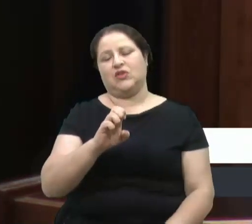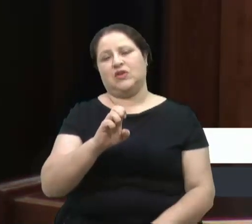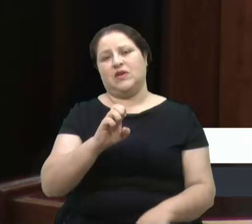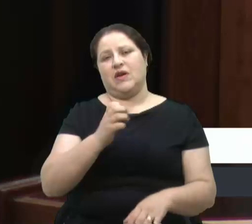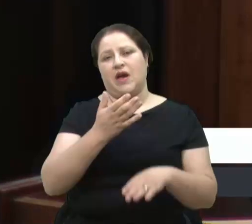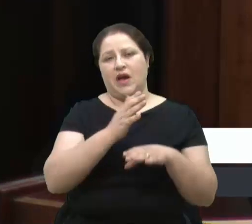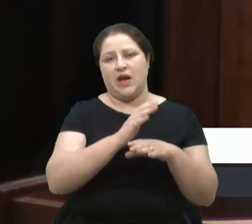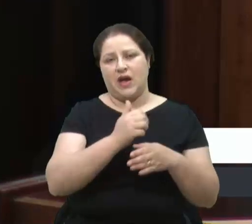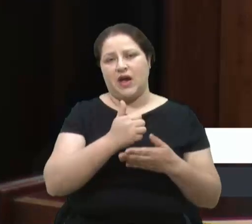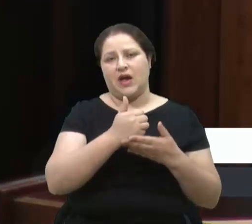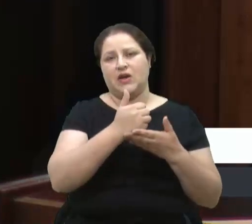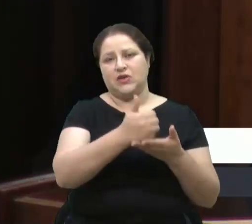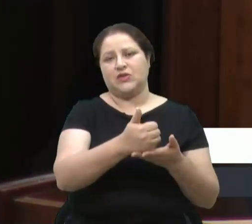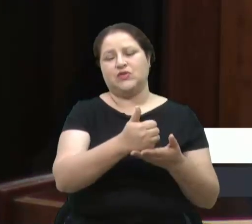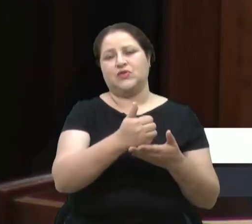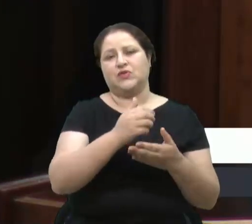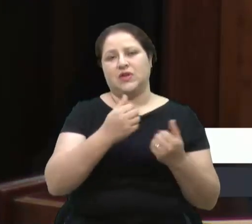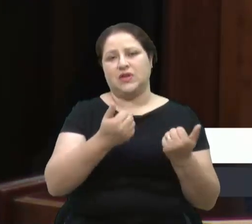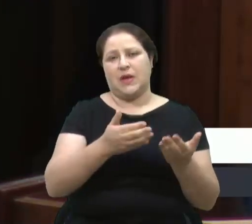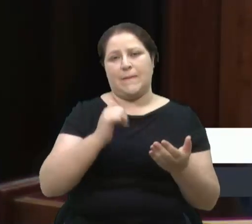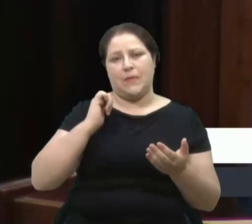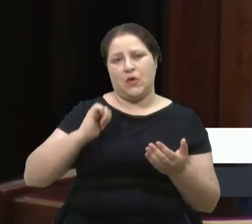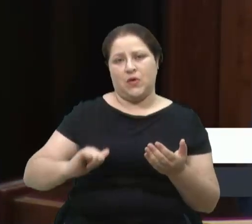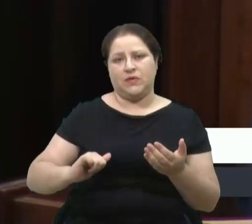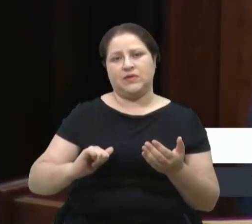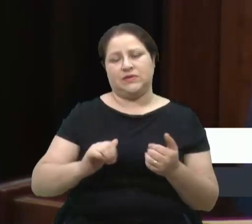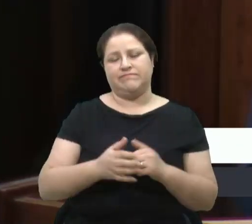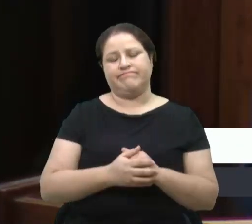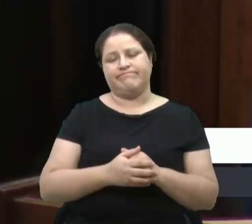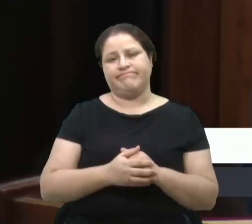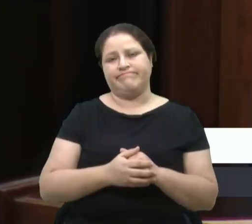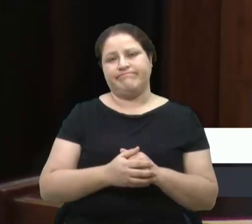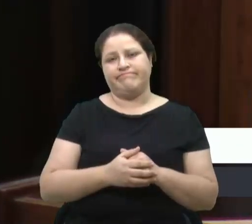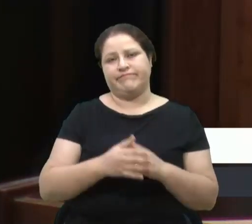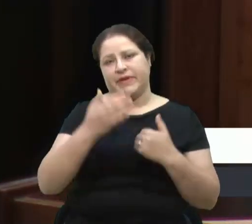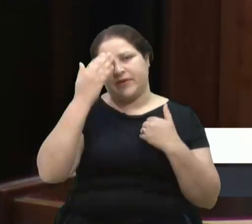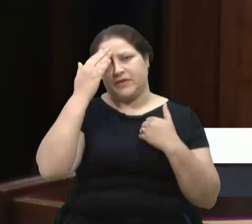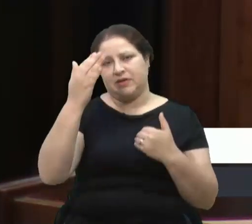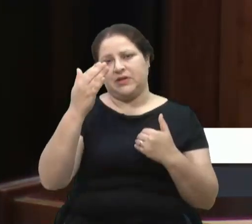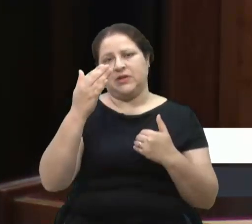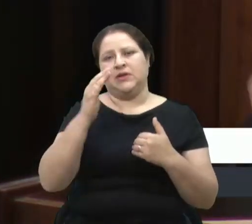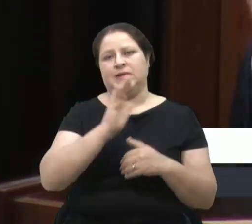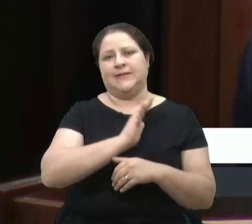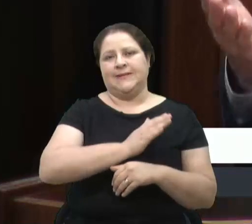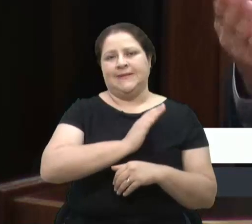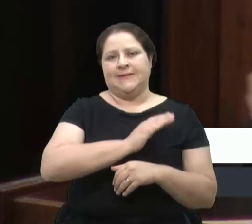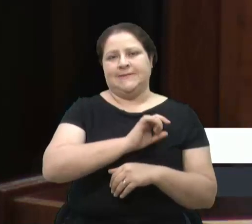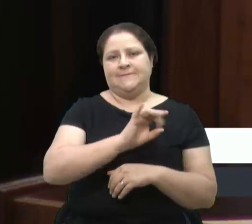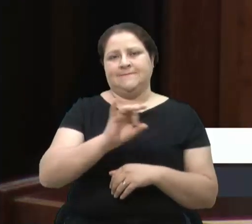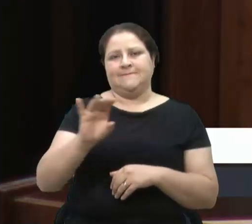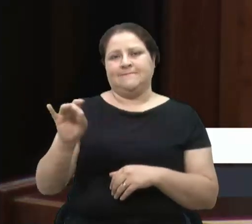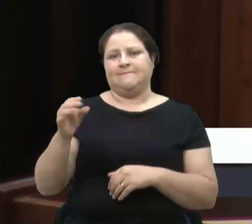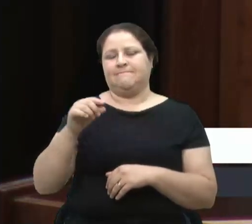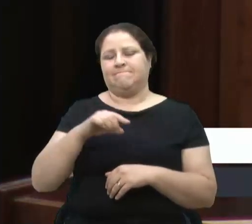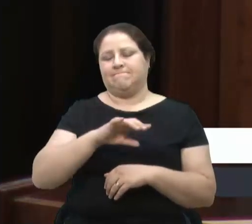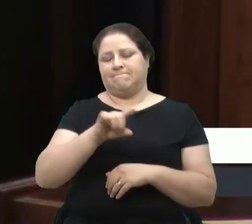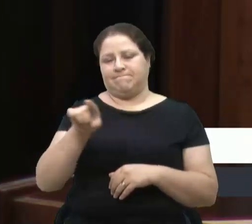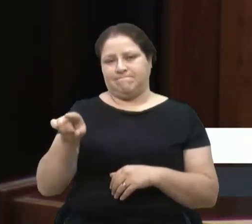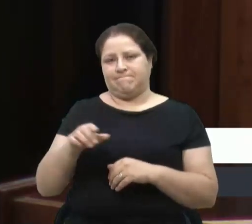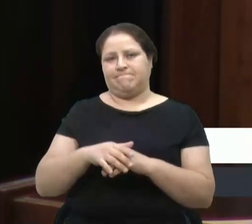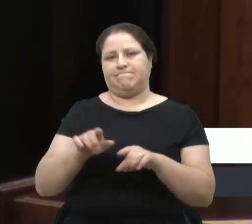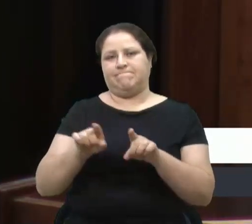a nossa escola os jovens então um agradecimento de coração a cada um a cada uma de vocês velocino